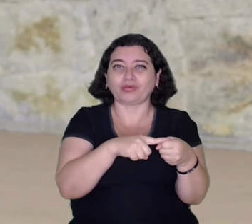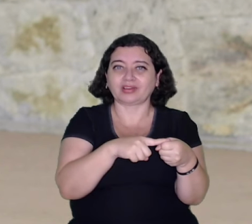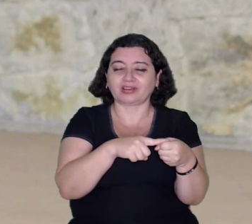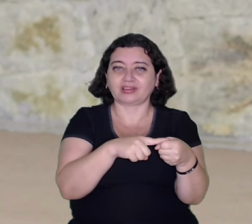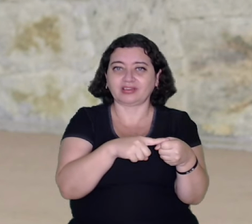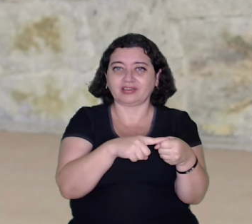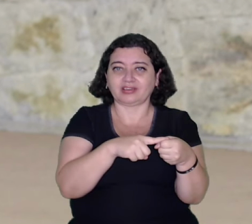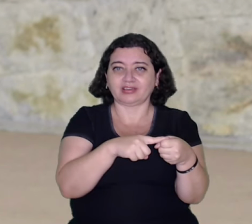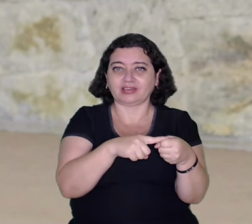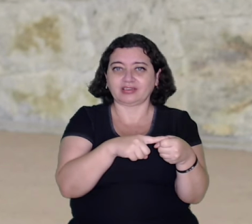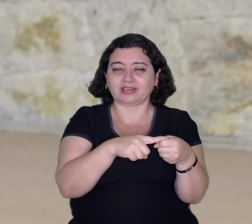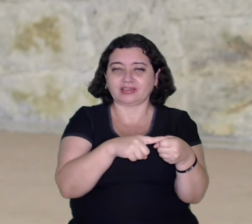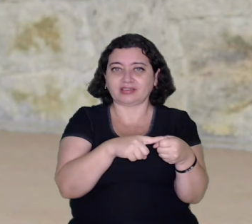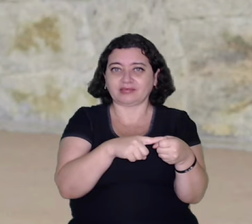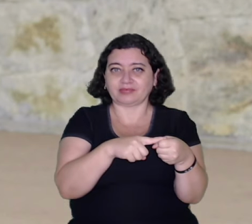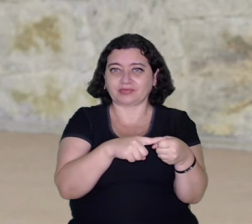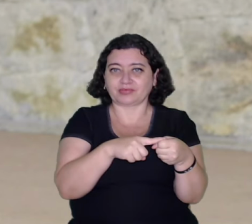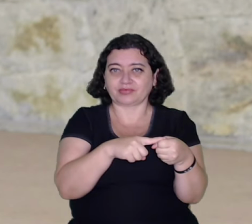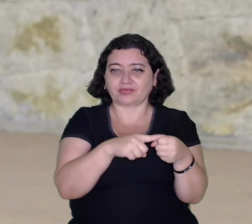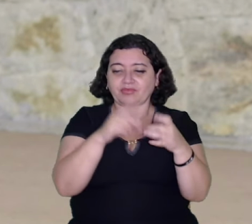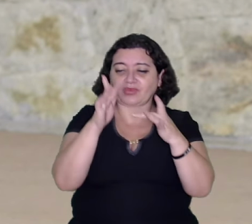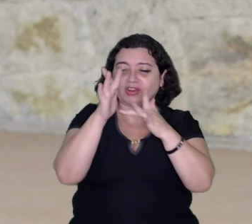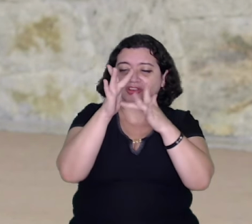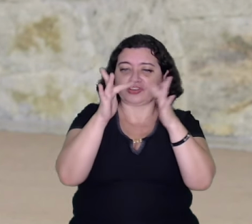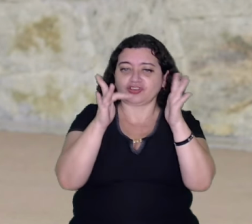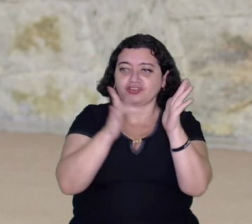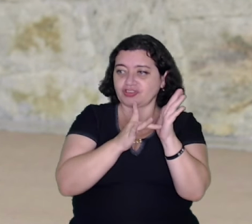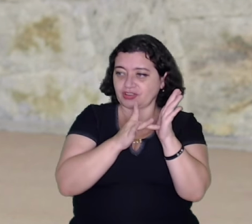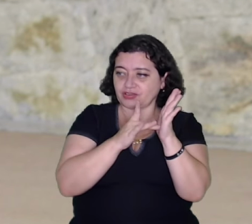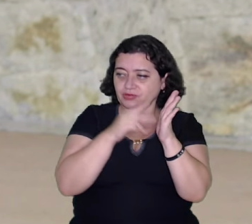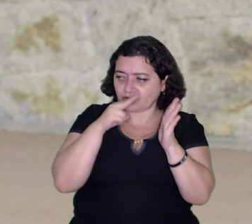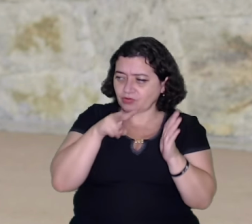teve um momento assim de uma reação de Jesus.